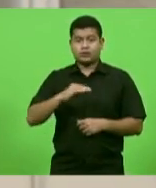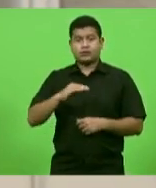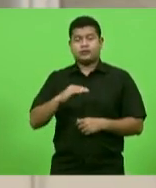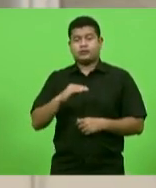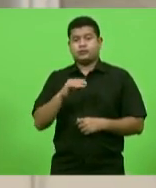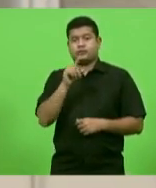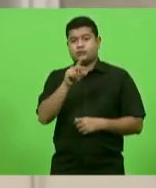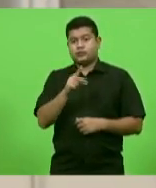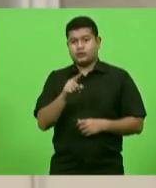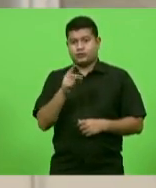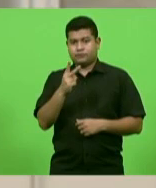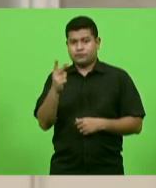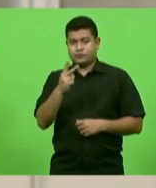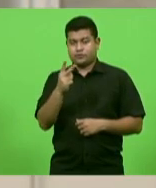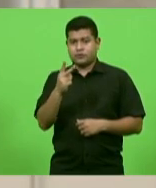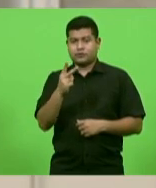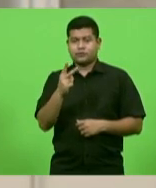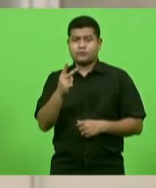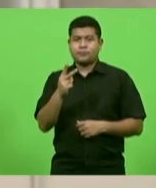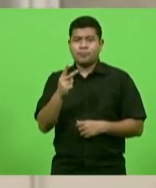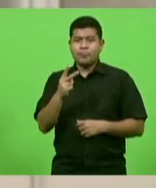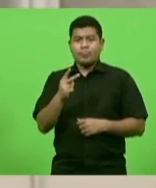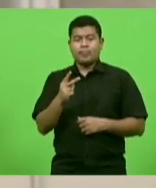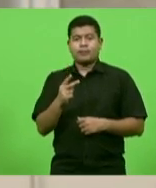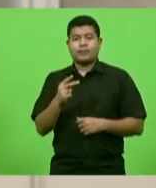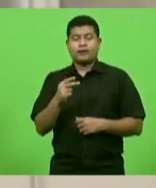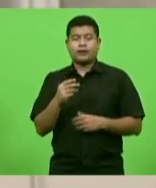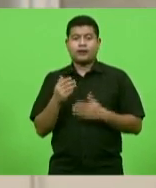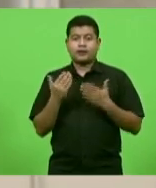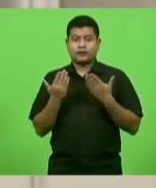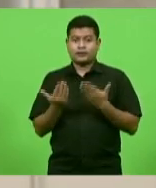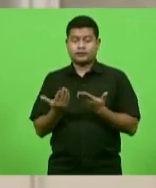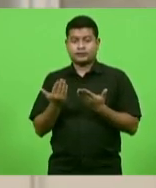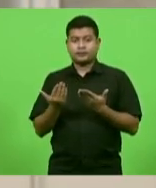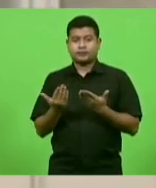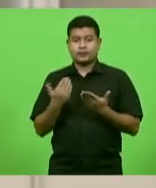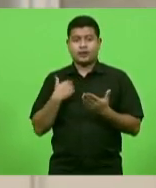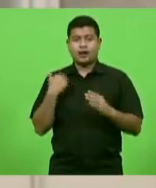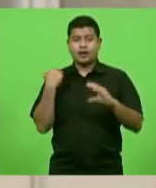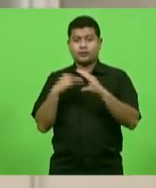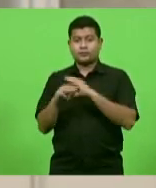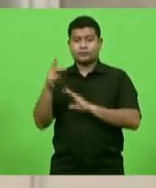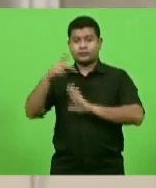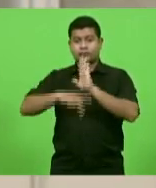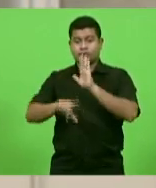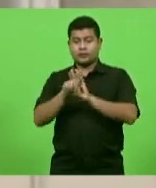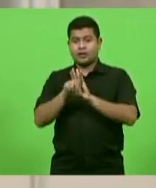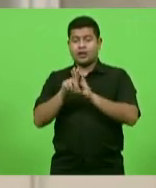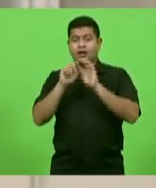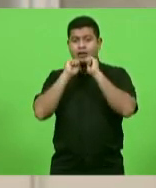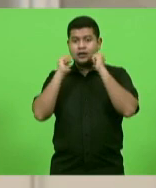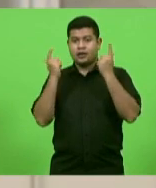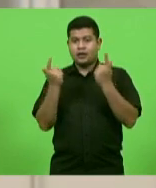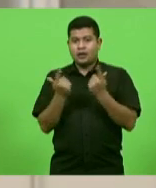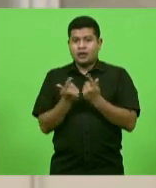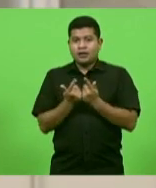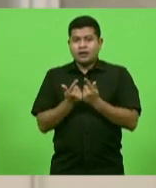16:22 a referida data encaminhou o projeto de lei à Assembleia Legislativa